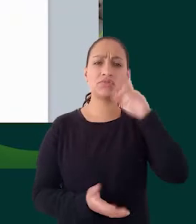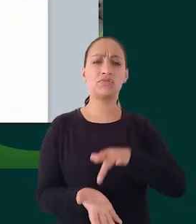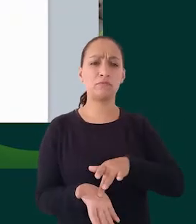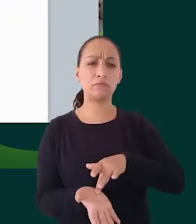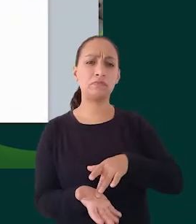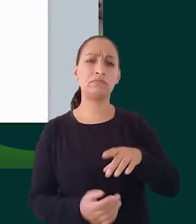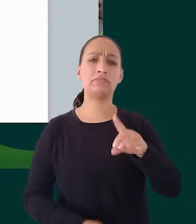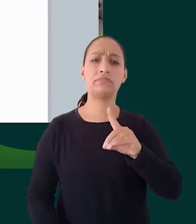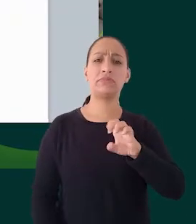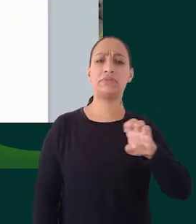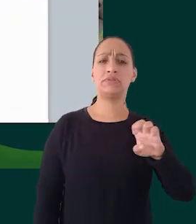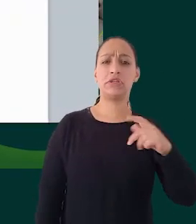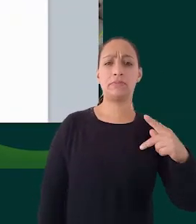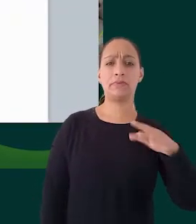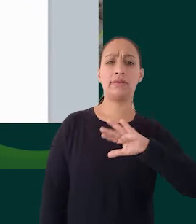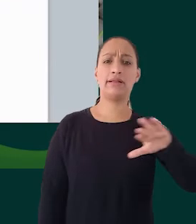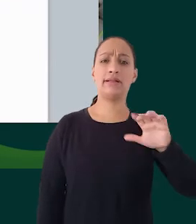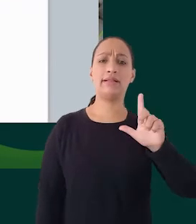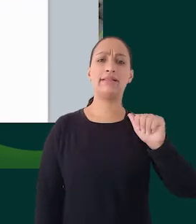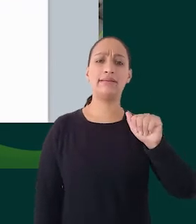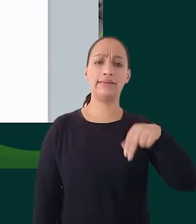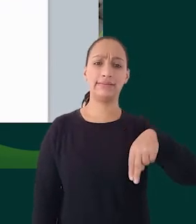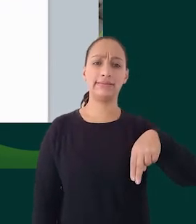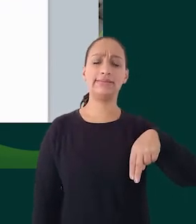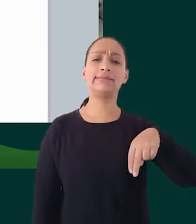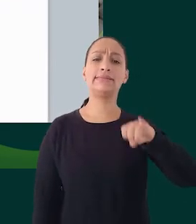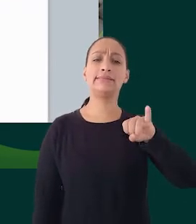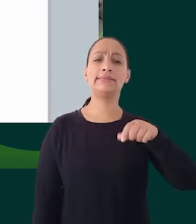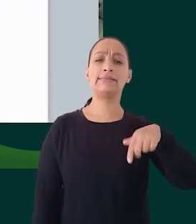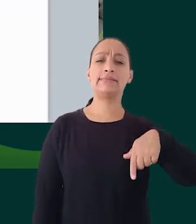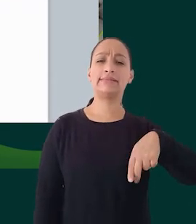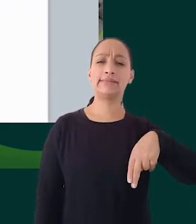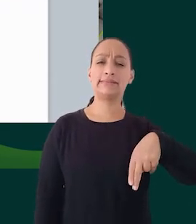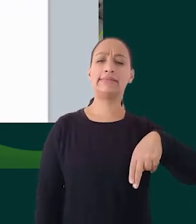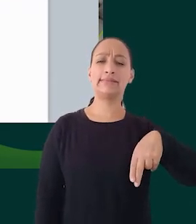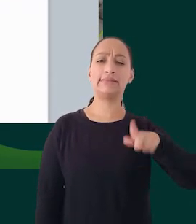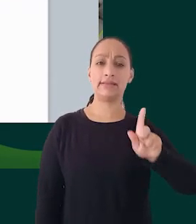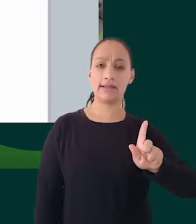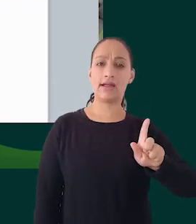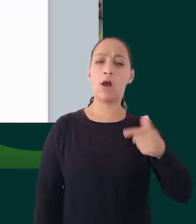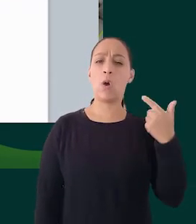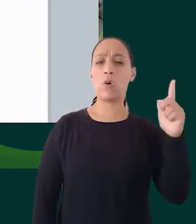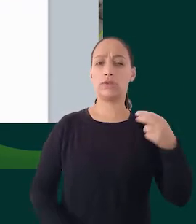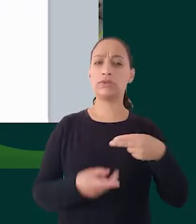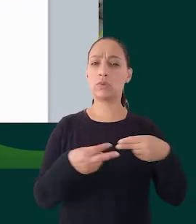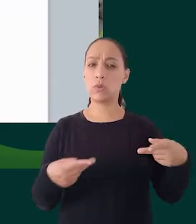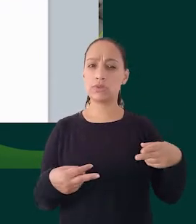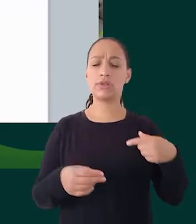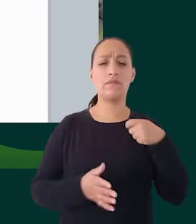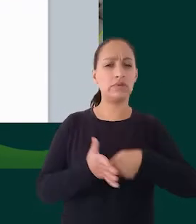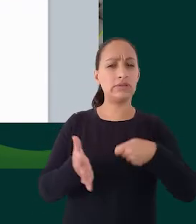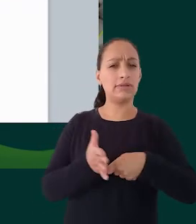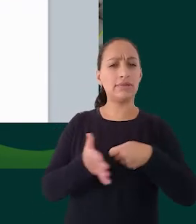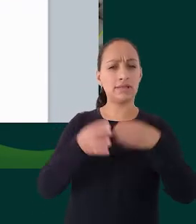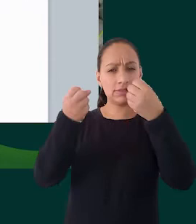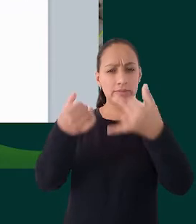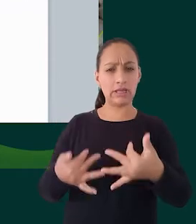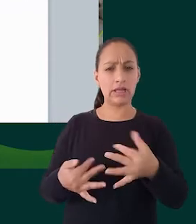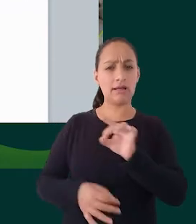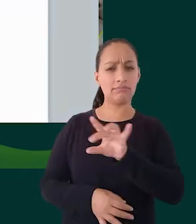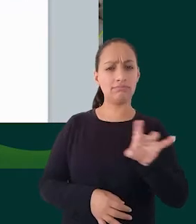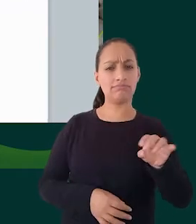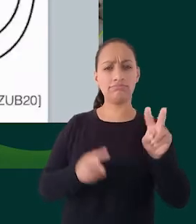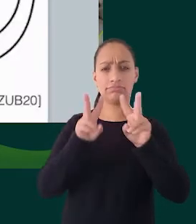tentar falar um pouquinho sobre alguns desses termos aqui, só para tentar encaixar, contextualizar isso para todos.